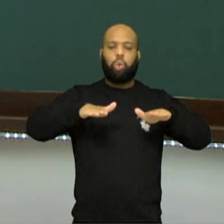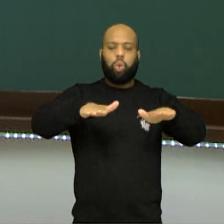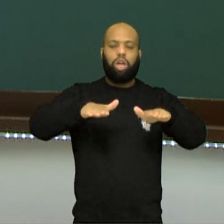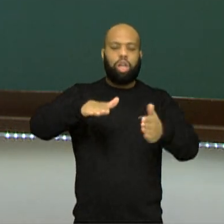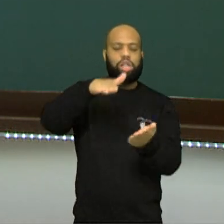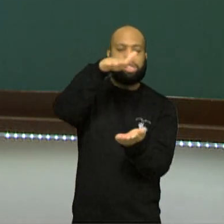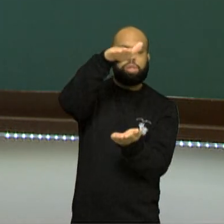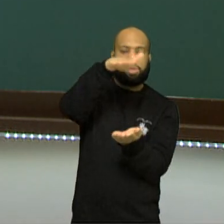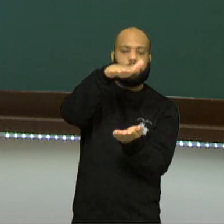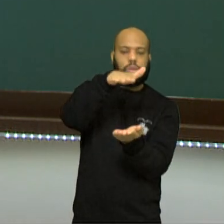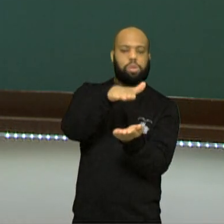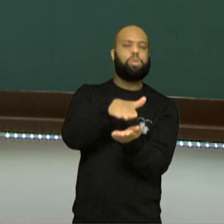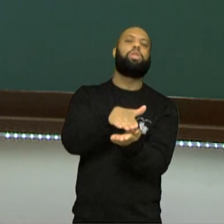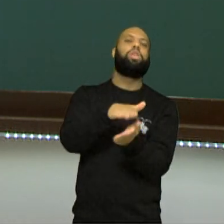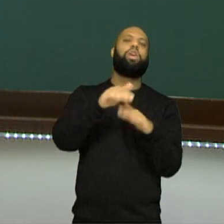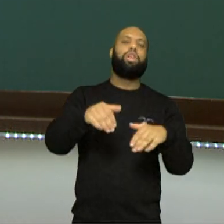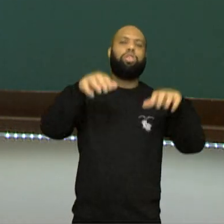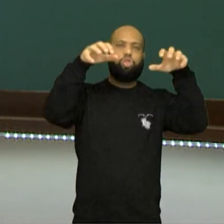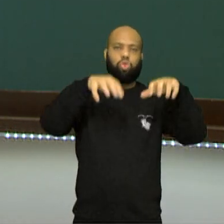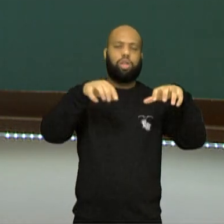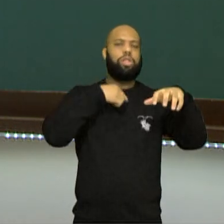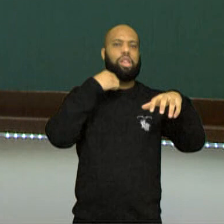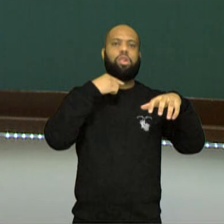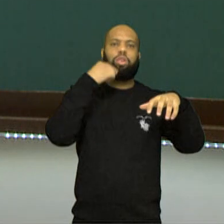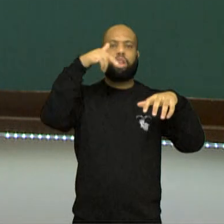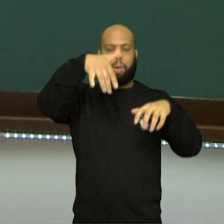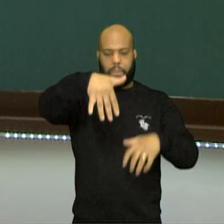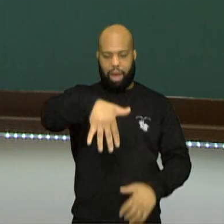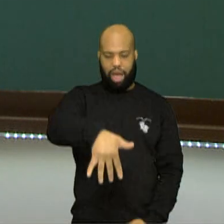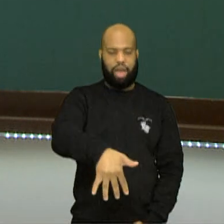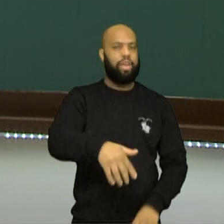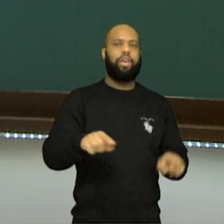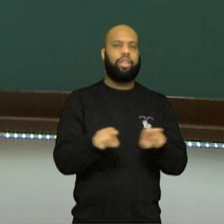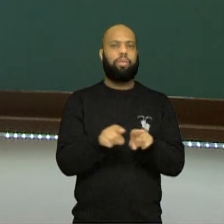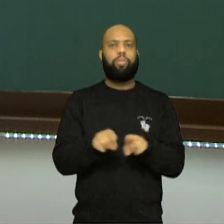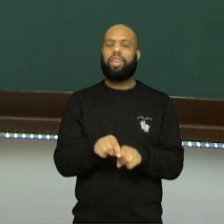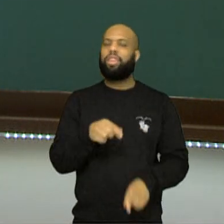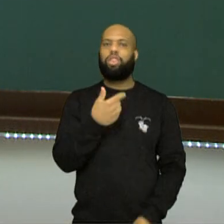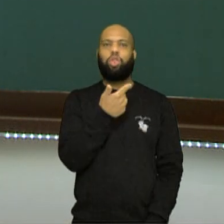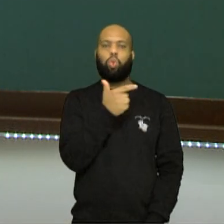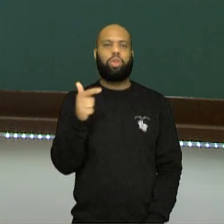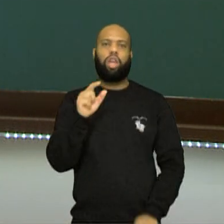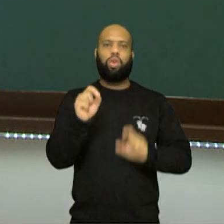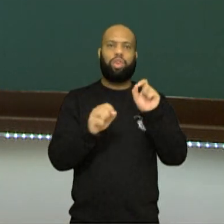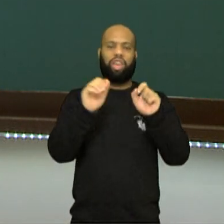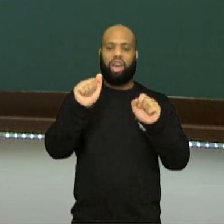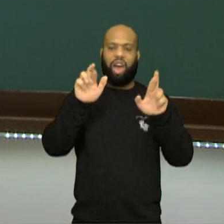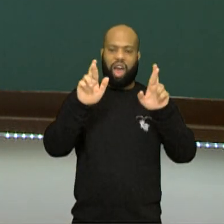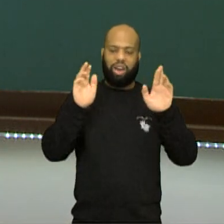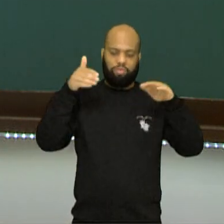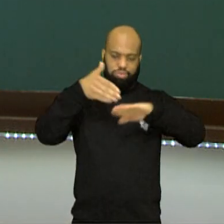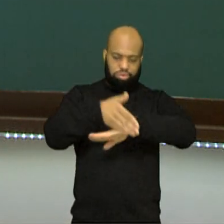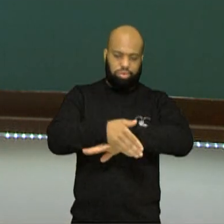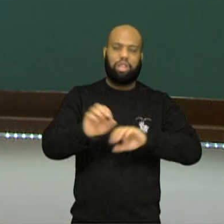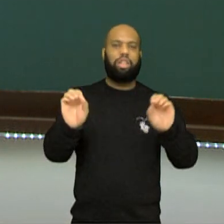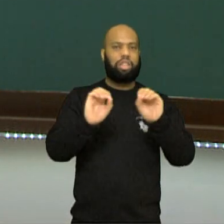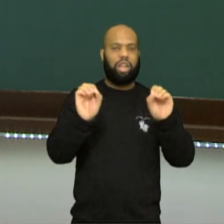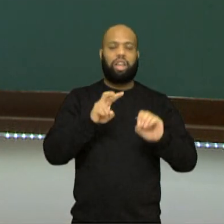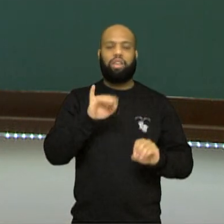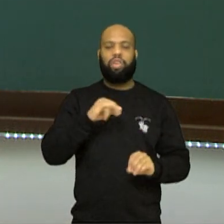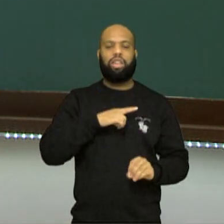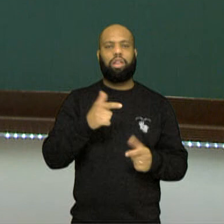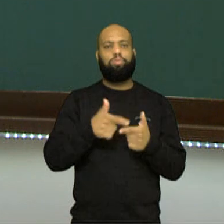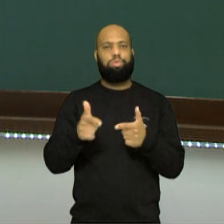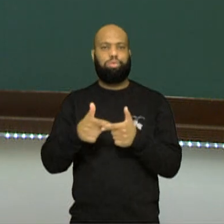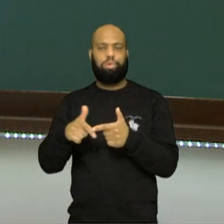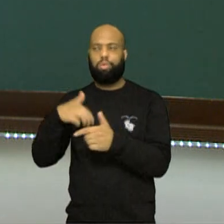Compactando, essa água não consegue penetrar. Também não tem a penetração do ar e isso vai afetar no desenvolvimento